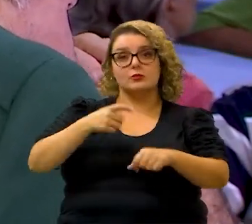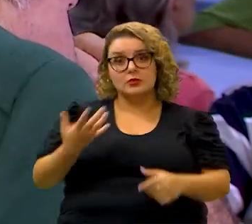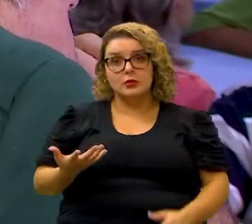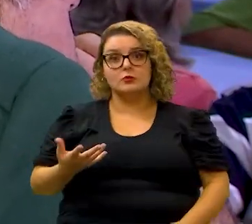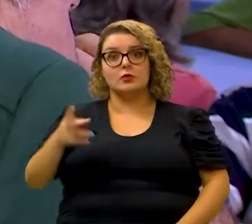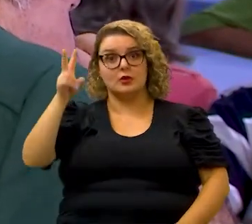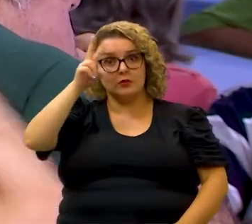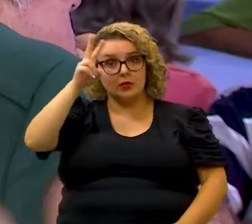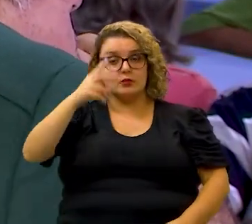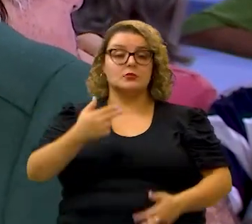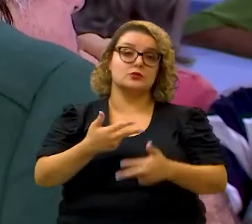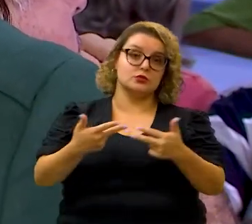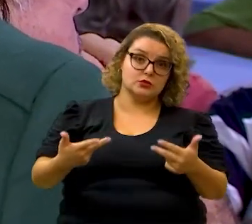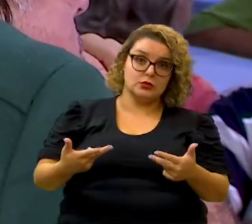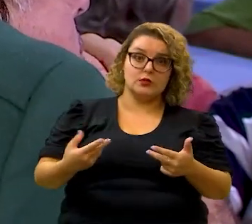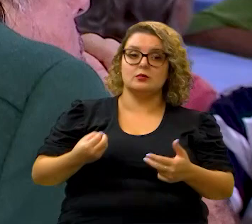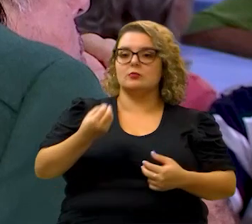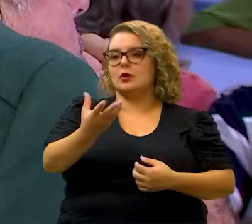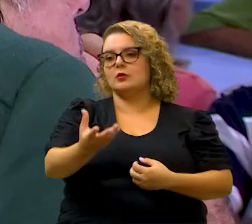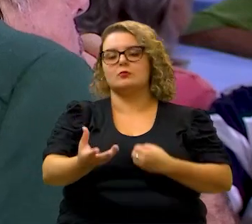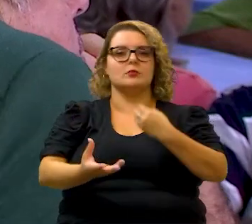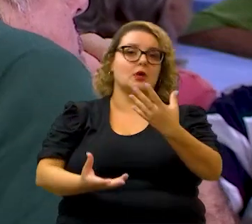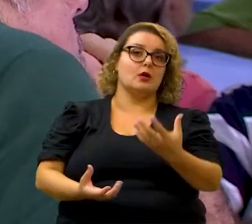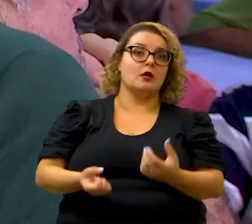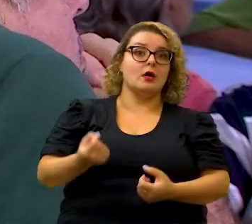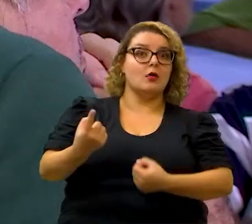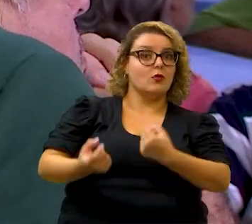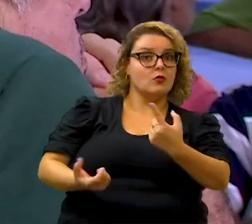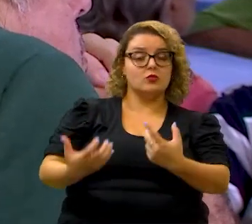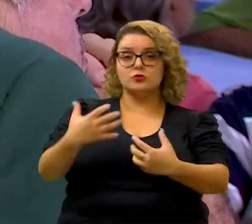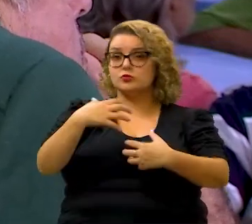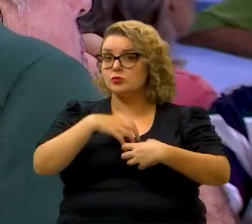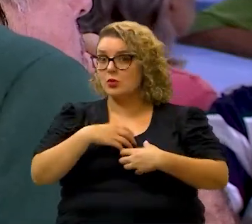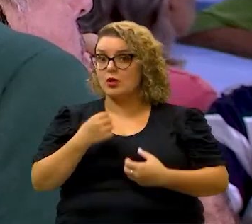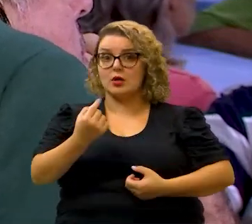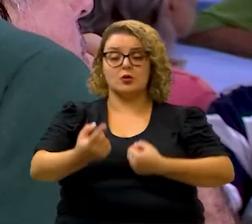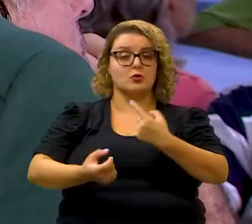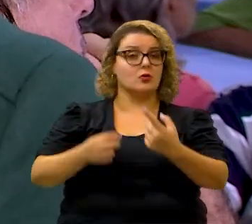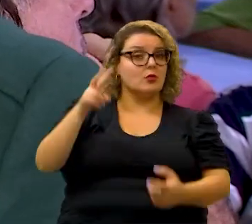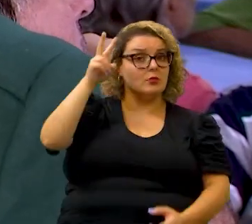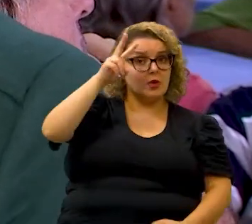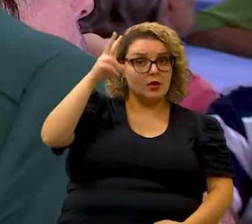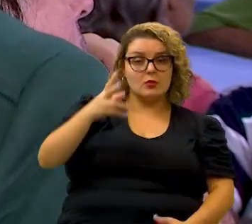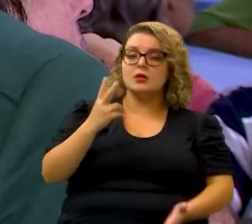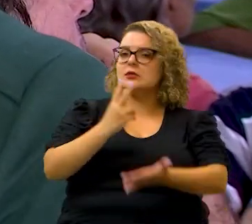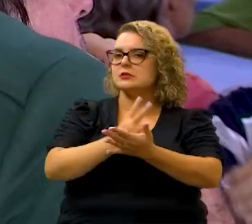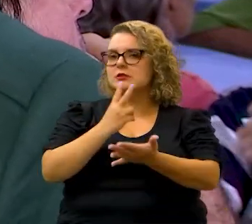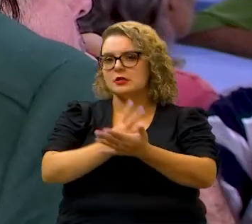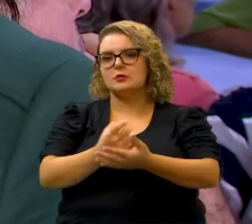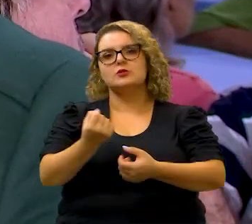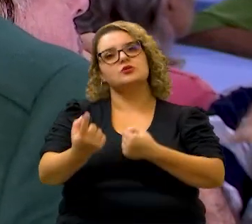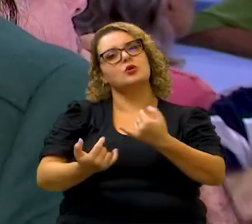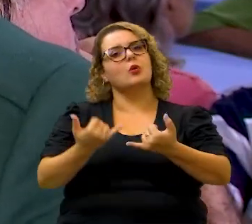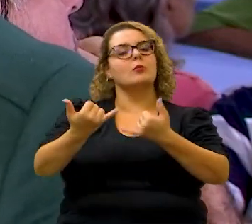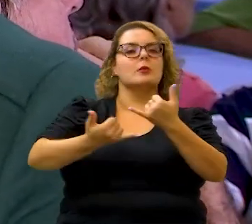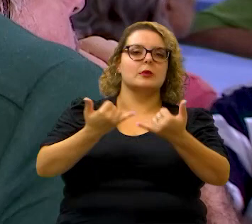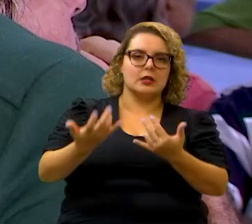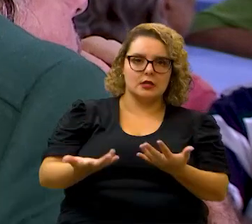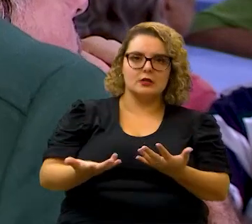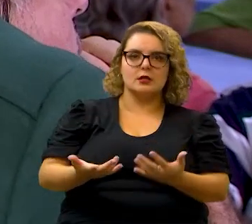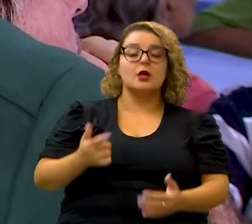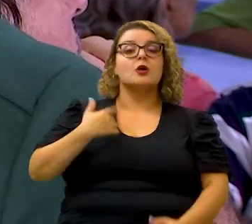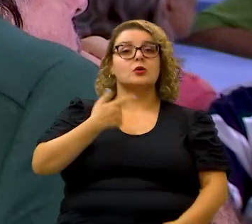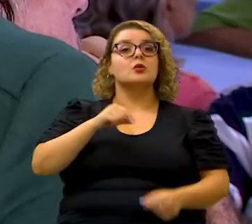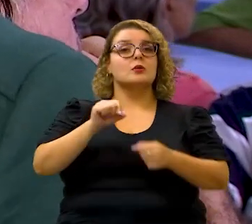em algum tempo, eles vão lembrando de coisas que eles vão trazendo, né? Algum sentimento, alguma história. Então, sempre através de